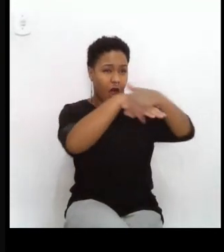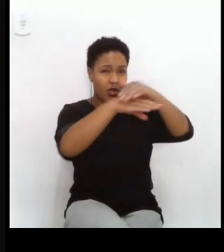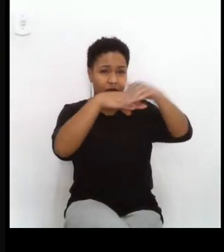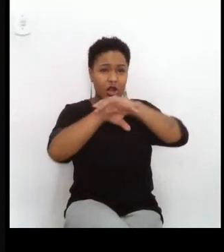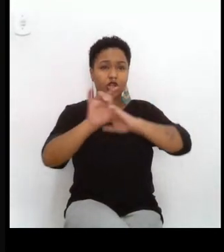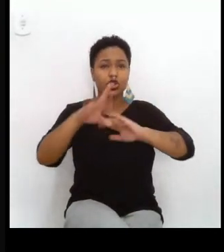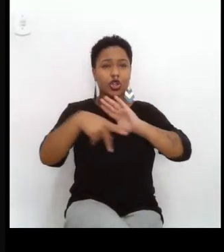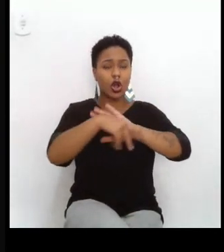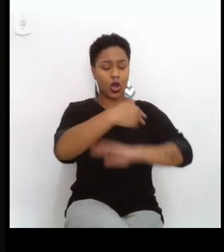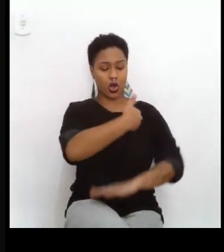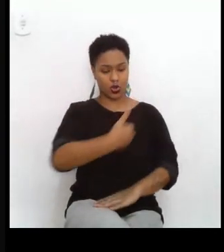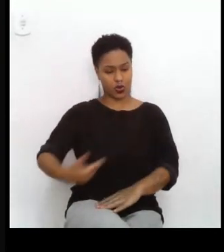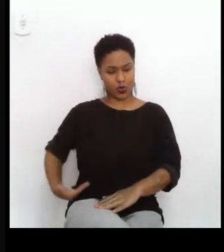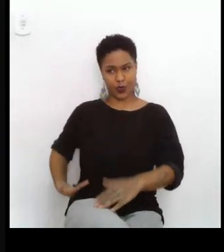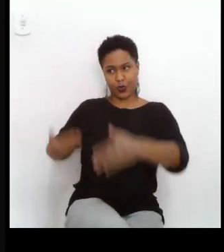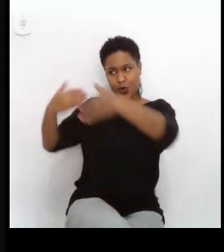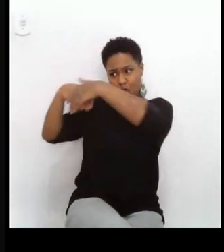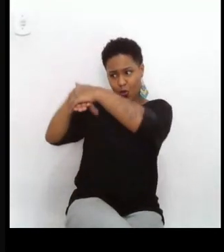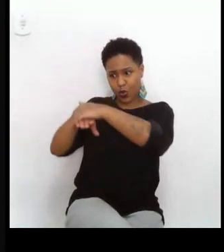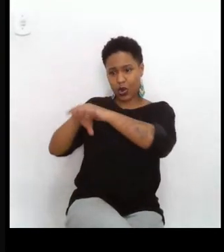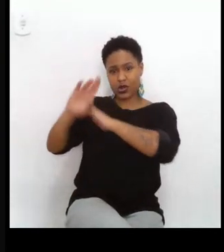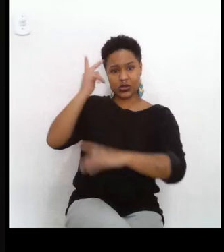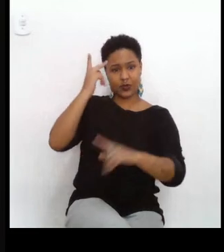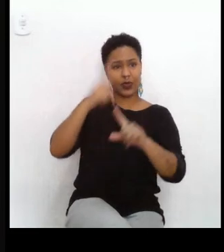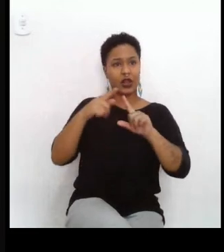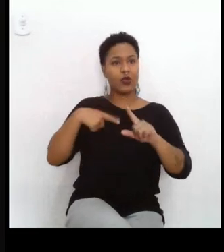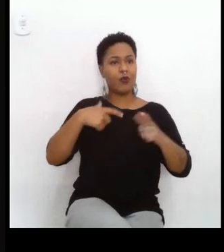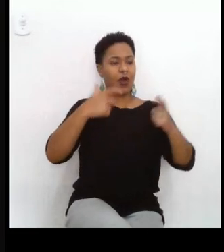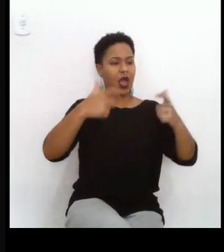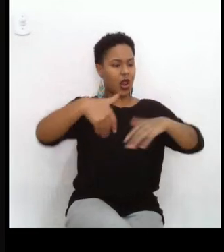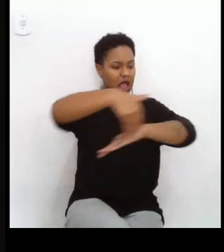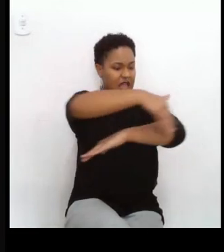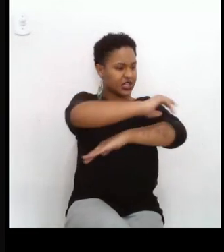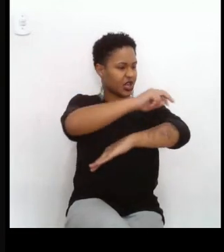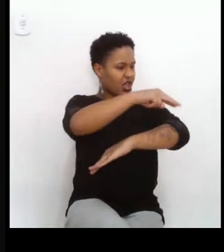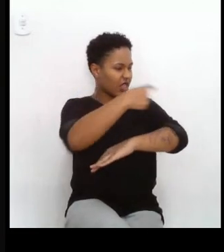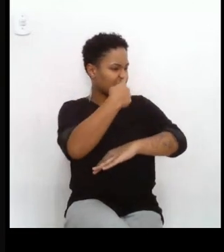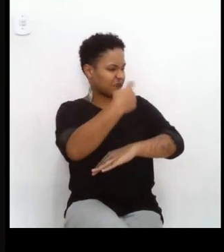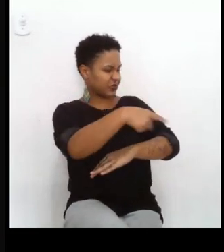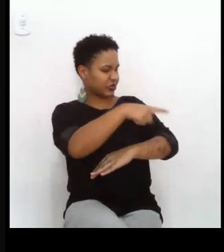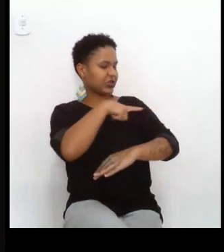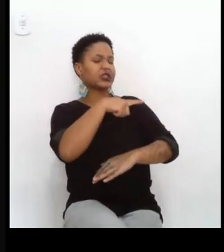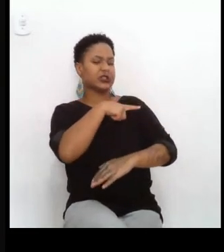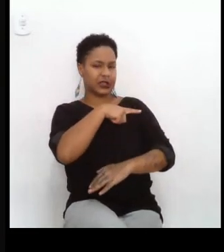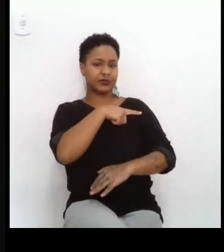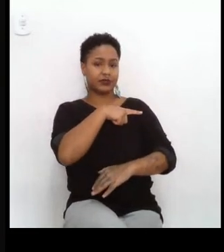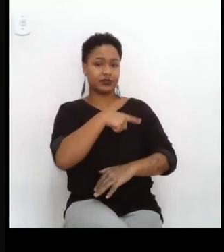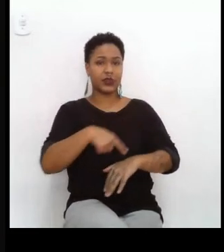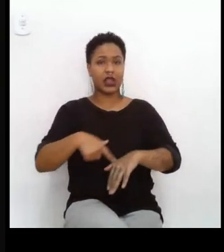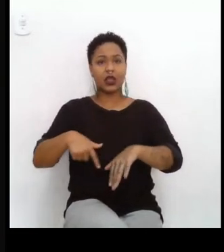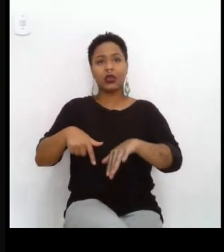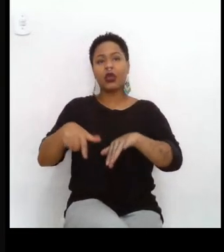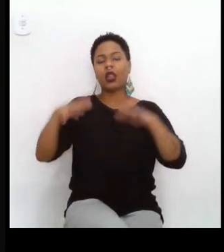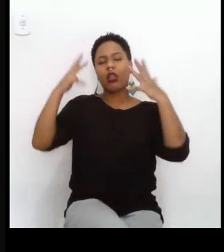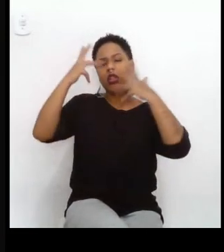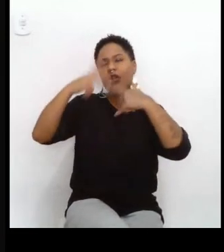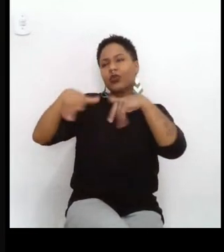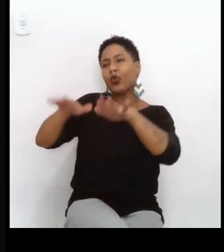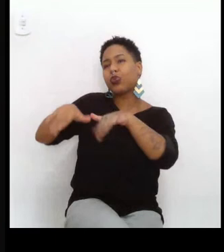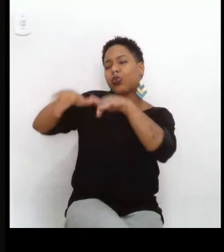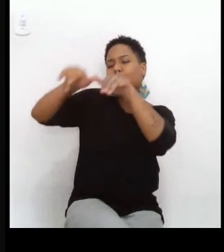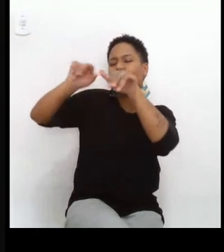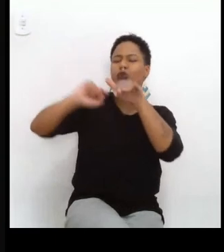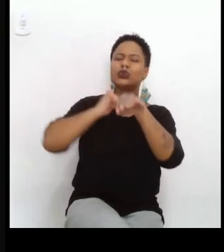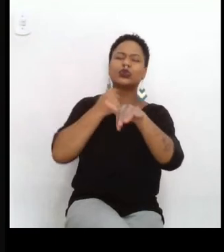Público do Estado de São Paulo mas em cada esquina aspectos do centro dessa cidade no Regular lindamente sujo das Pombas da Praça da Sé